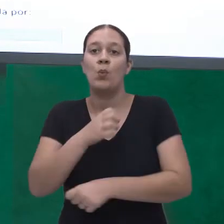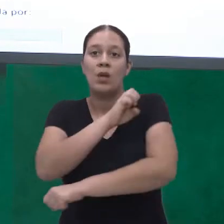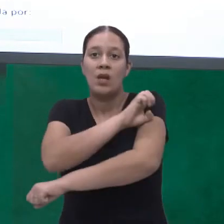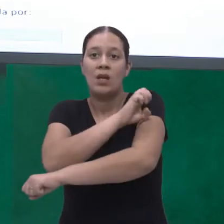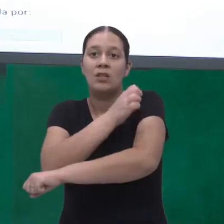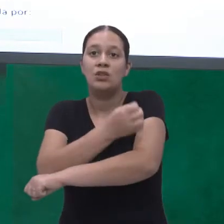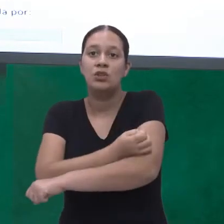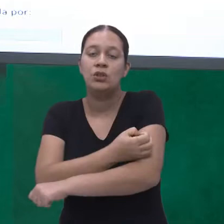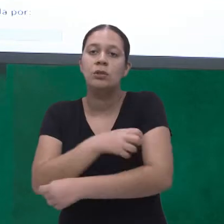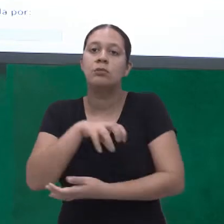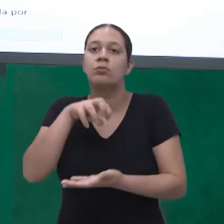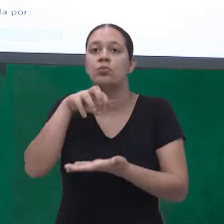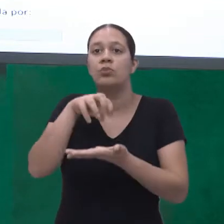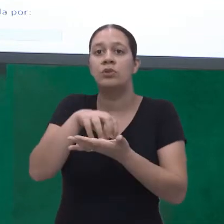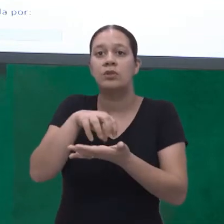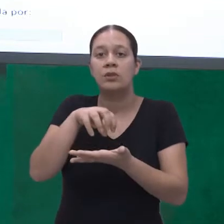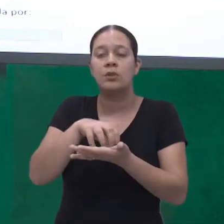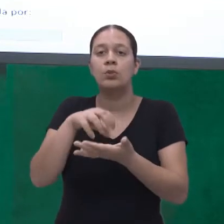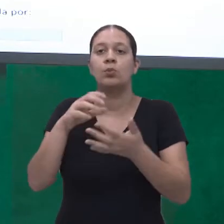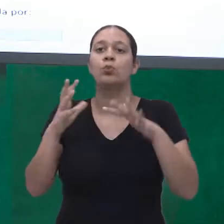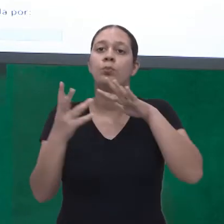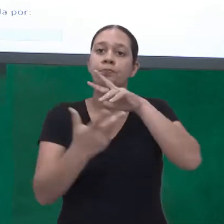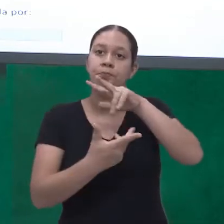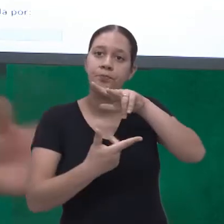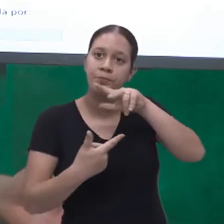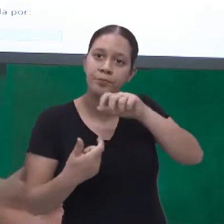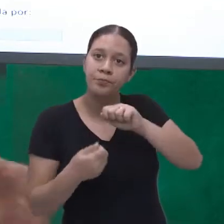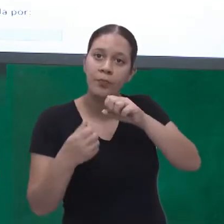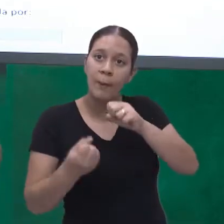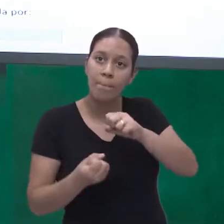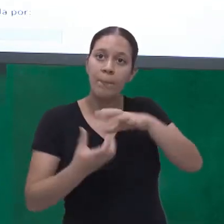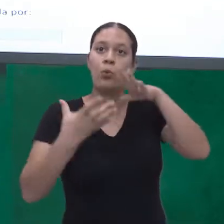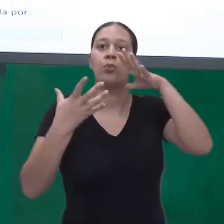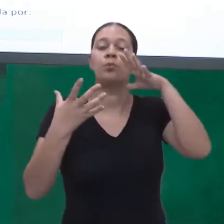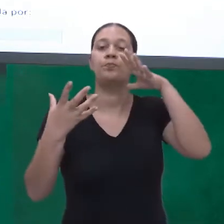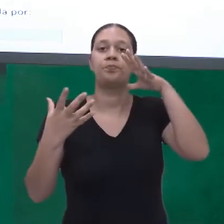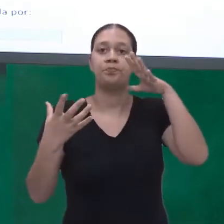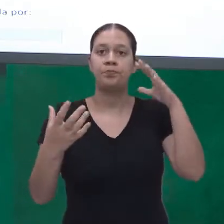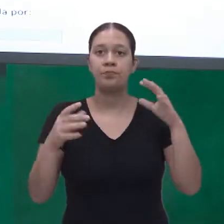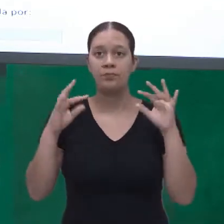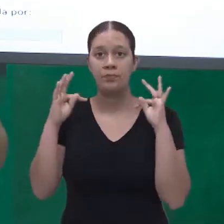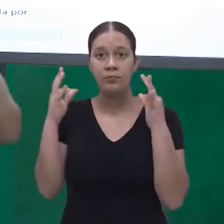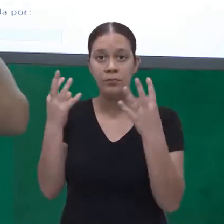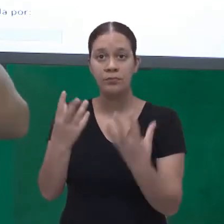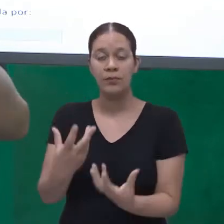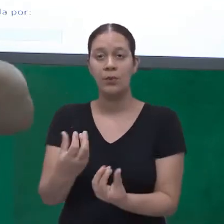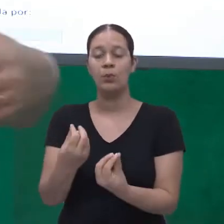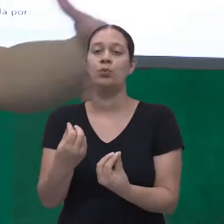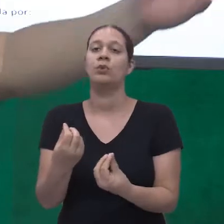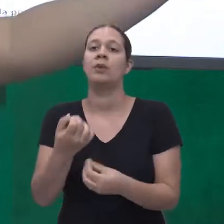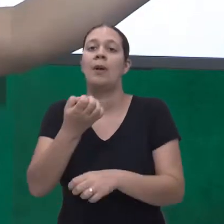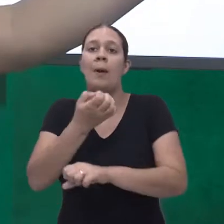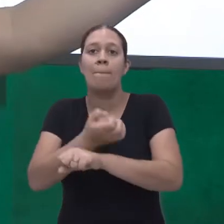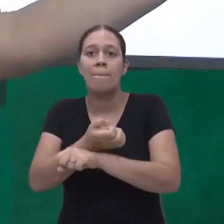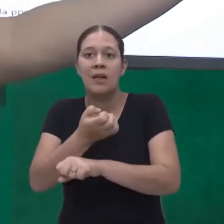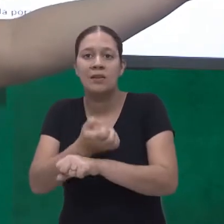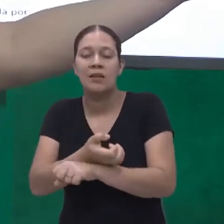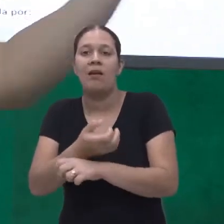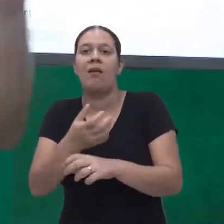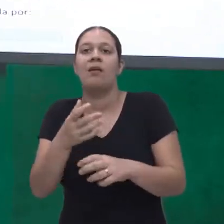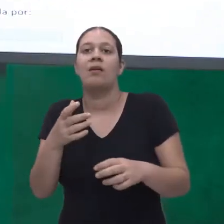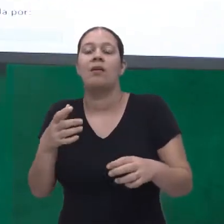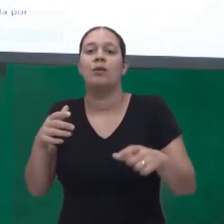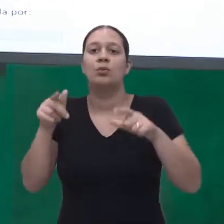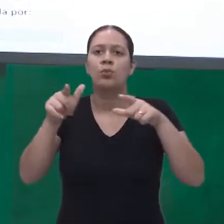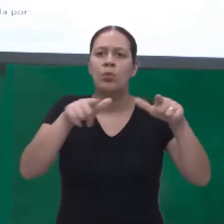em um ponto qualquer do universo e aquilo explodiu, espalhando toda a matéria ao longo do universo.